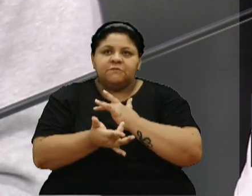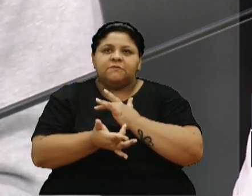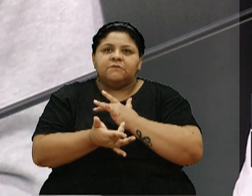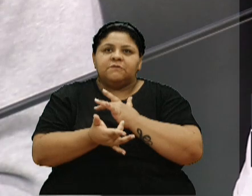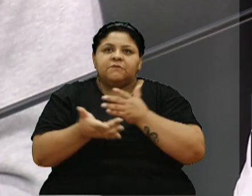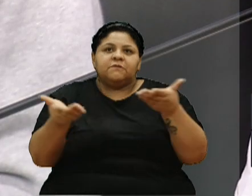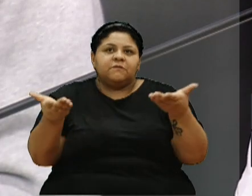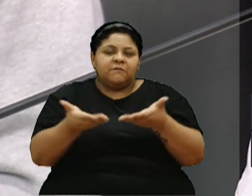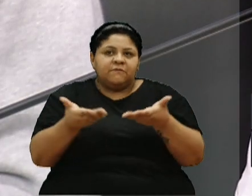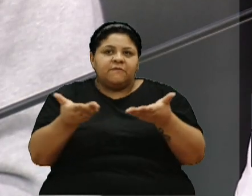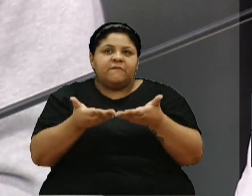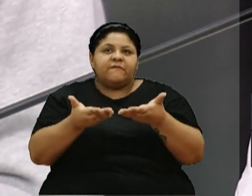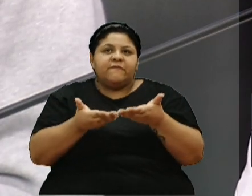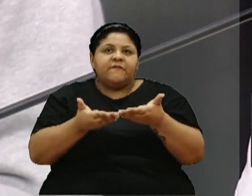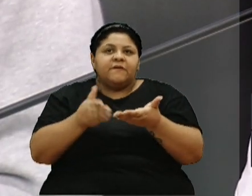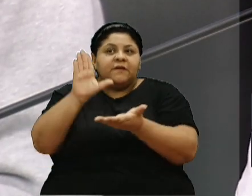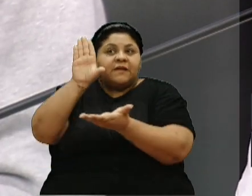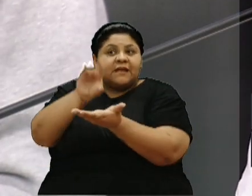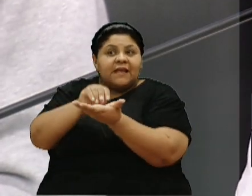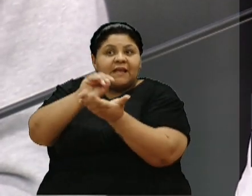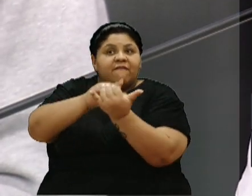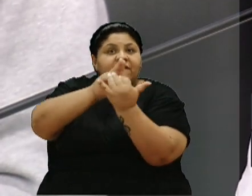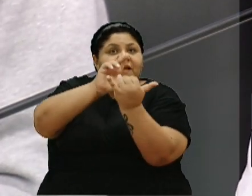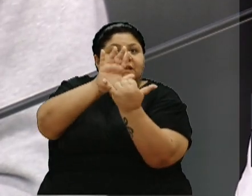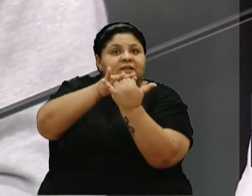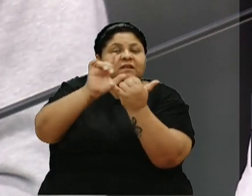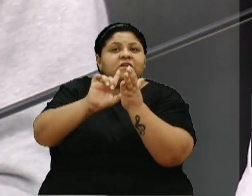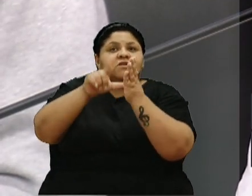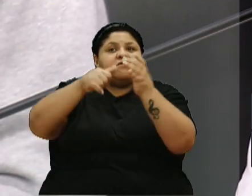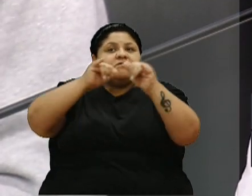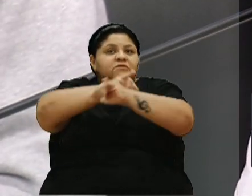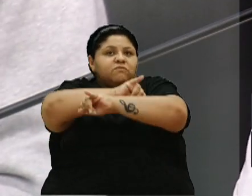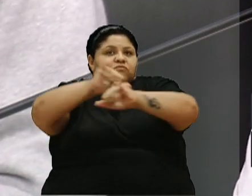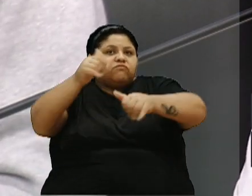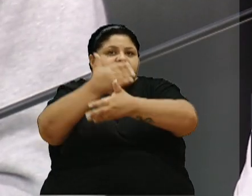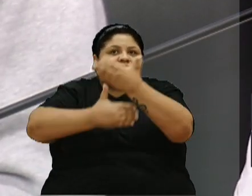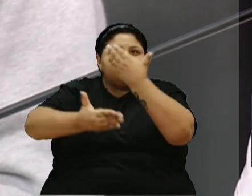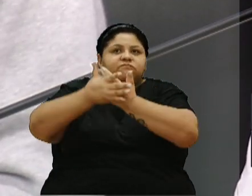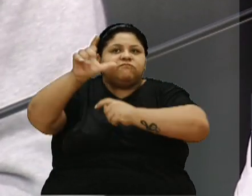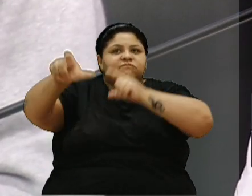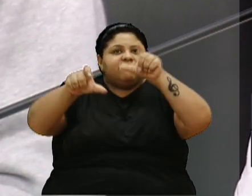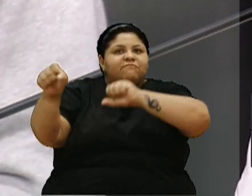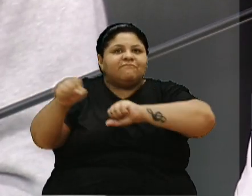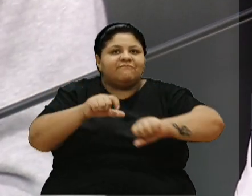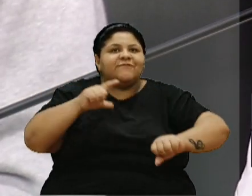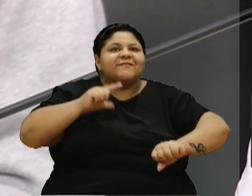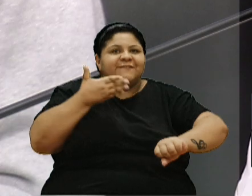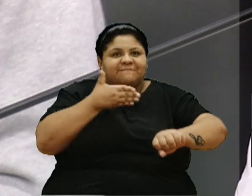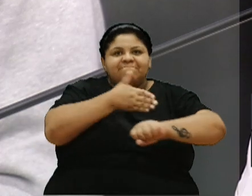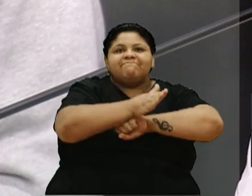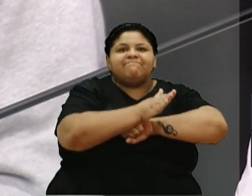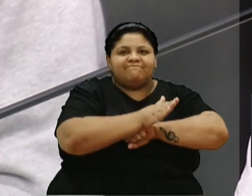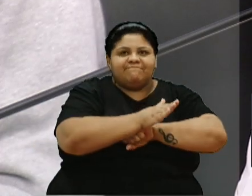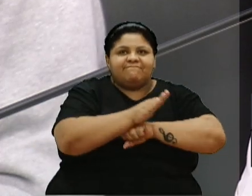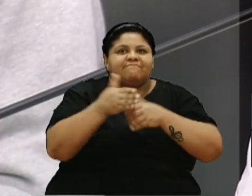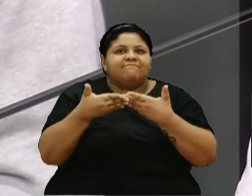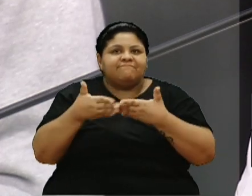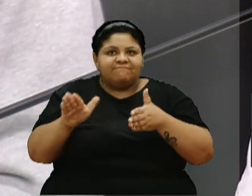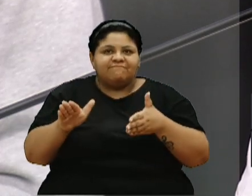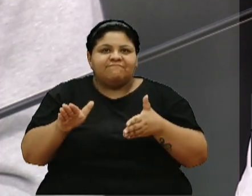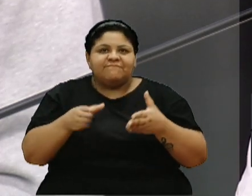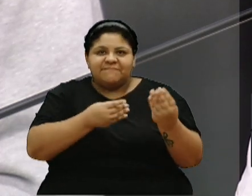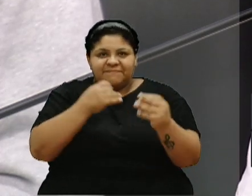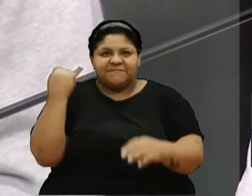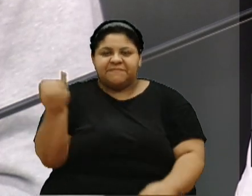vai ficar ali no YouTube, depois compartilha, né, com todas as pessoas, para que as pessoas tenham acesso, né, a essa abertura que foi tão